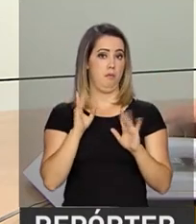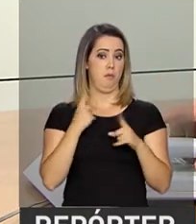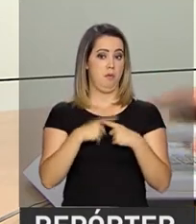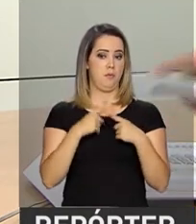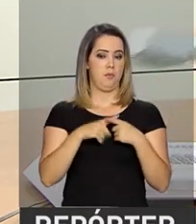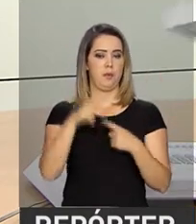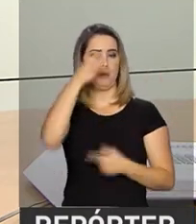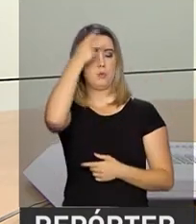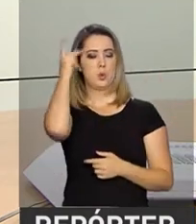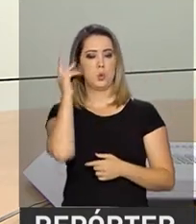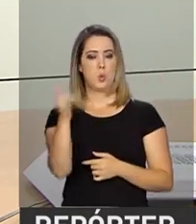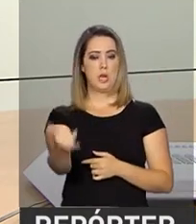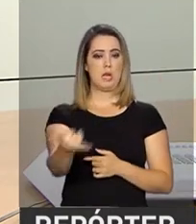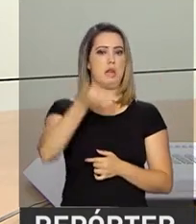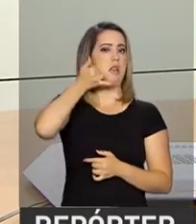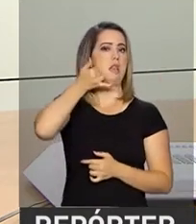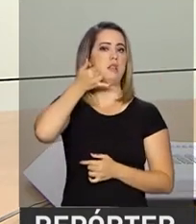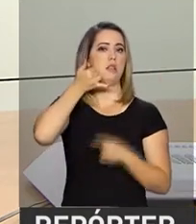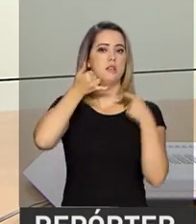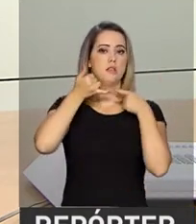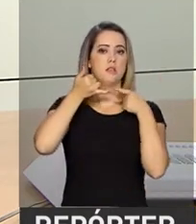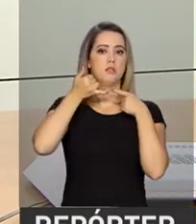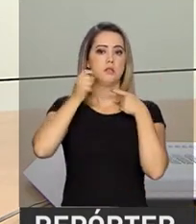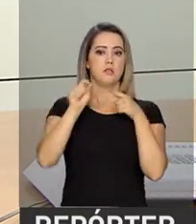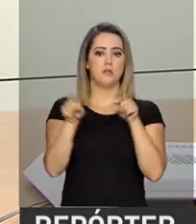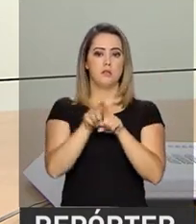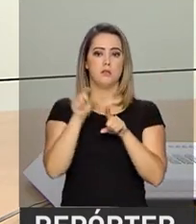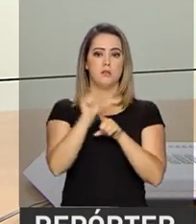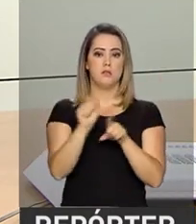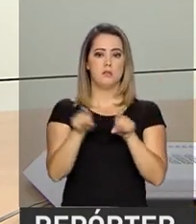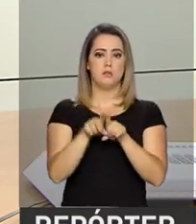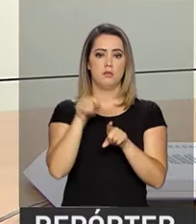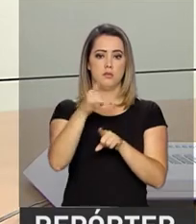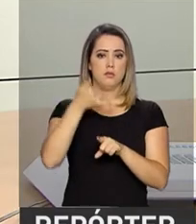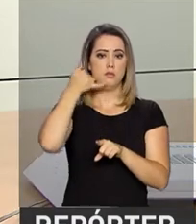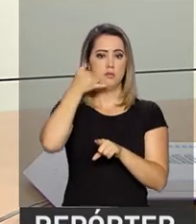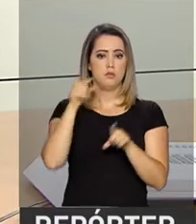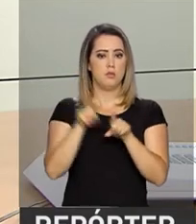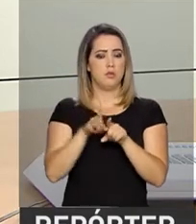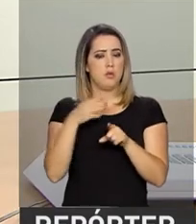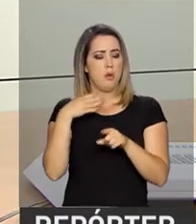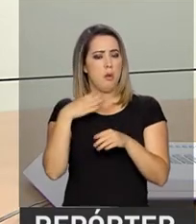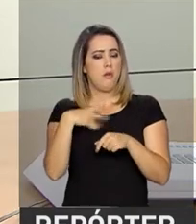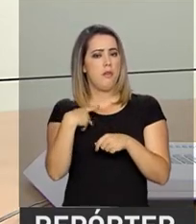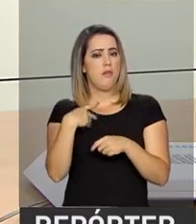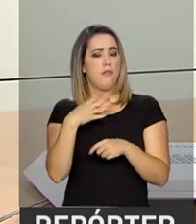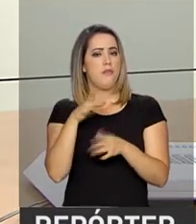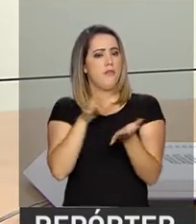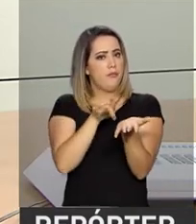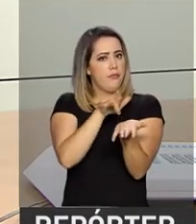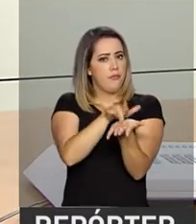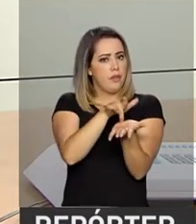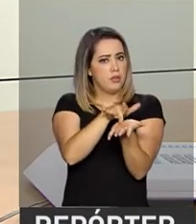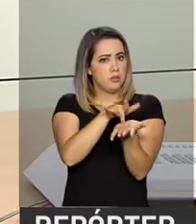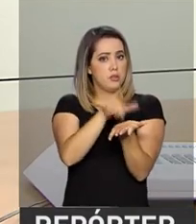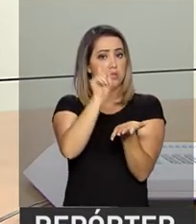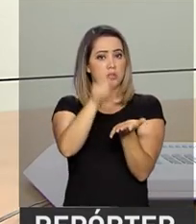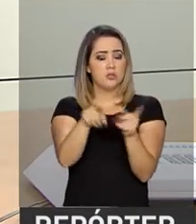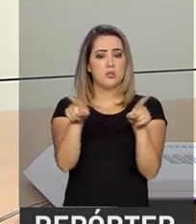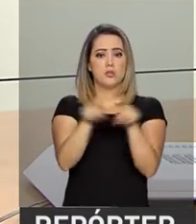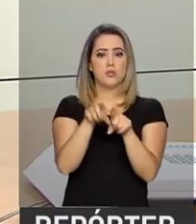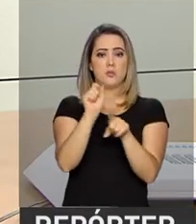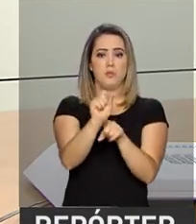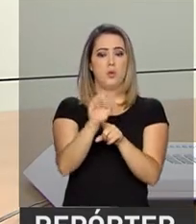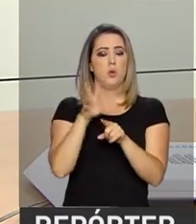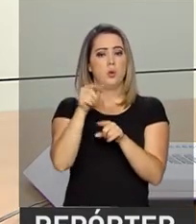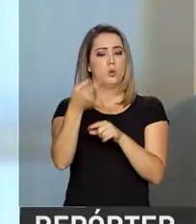os criminosos aplicam golpes por telefone. Os golpistas ligam para os aposentados se passando por funcionários públicos.